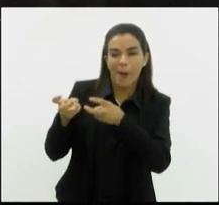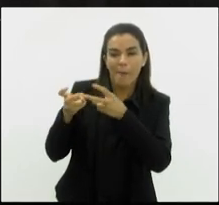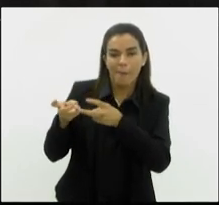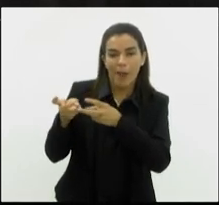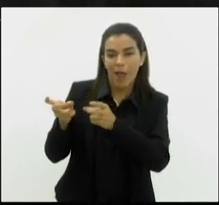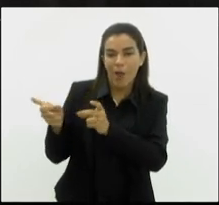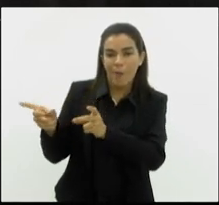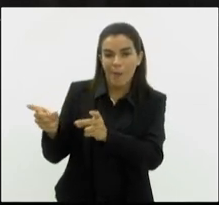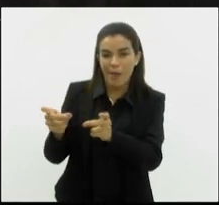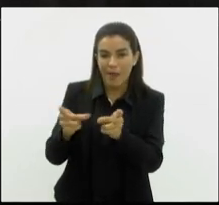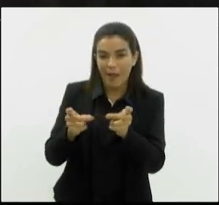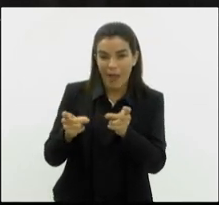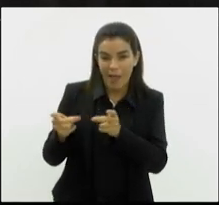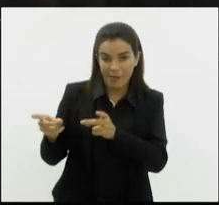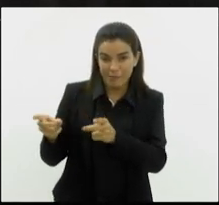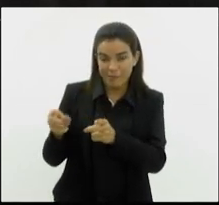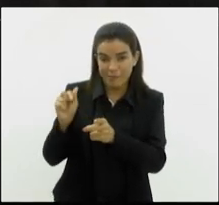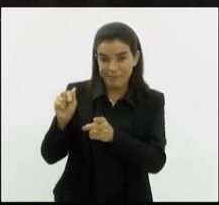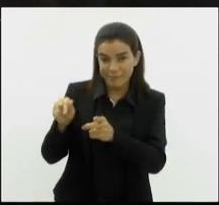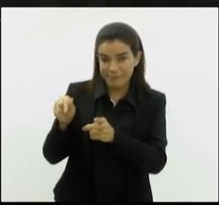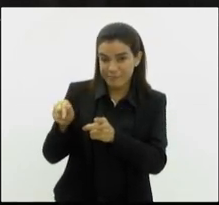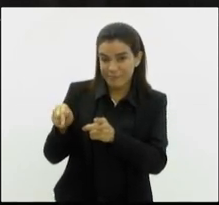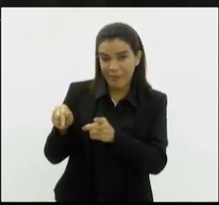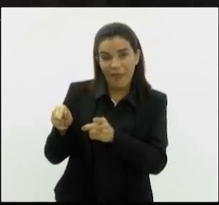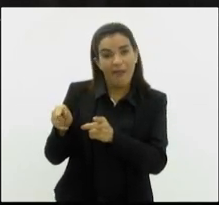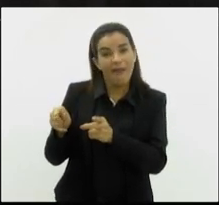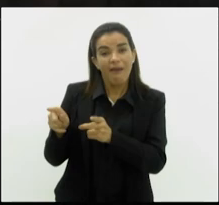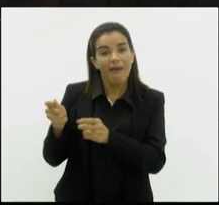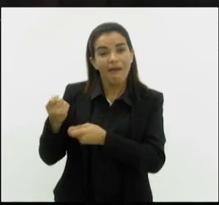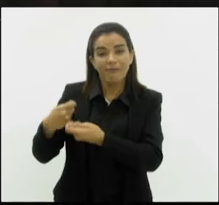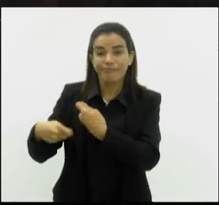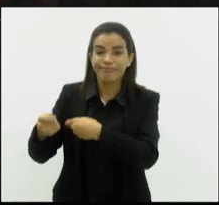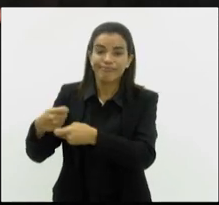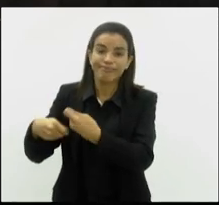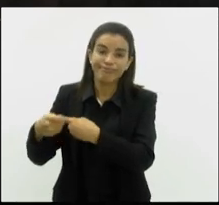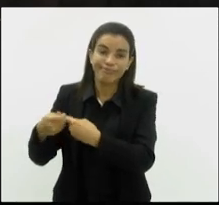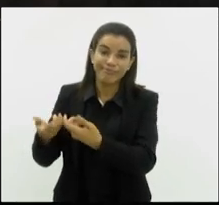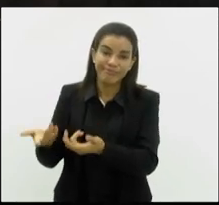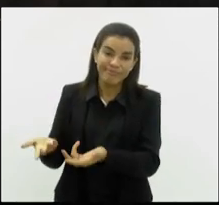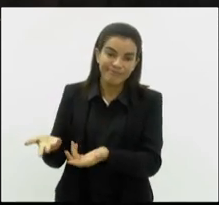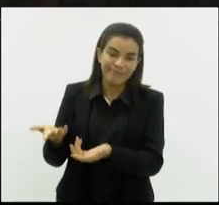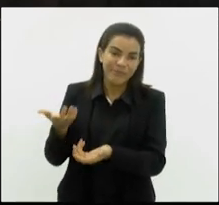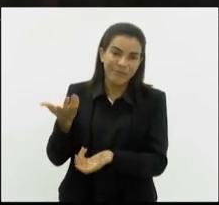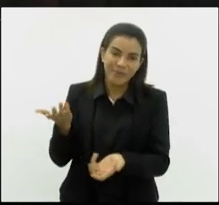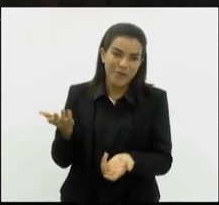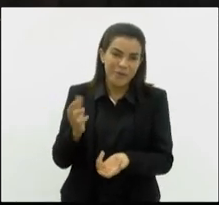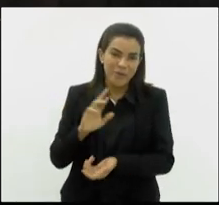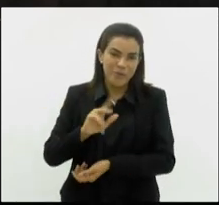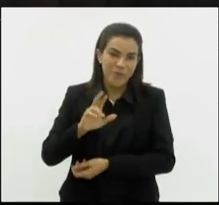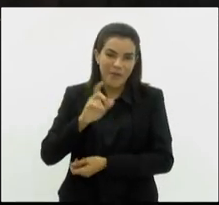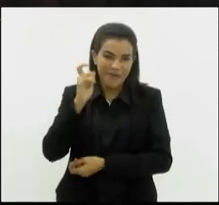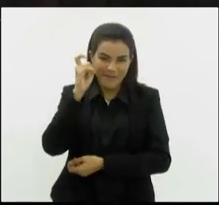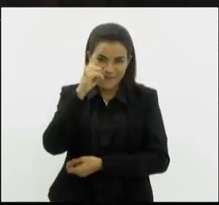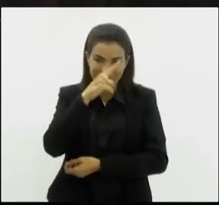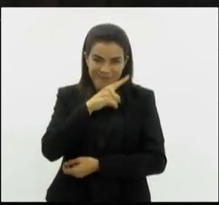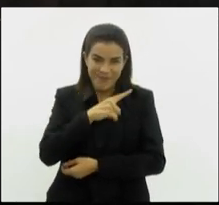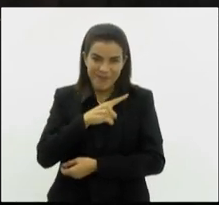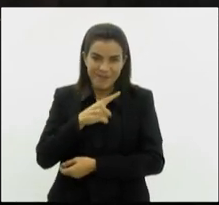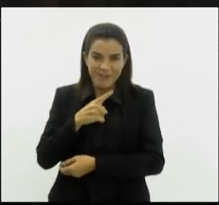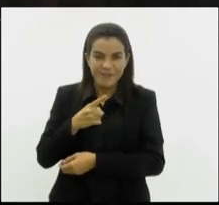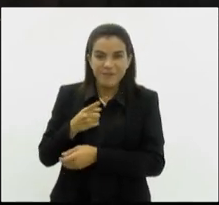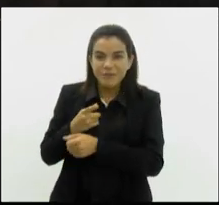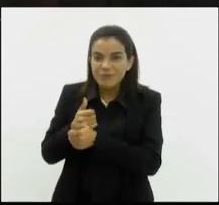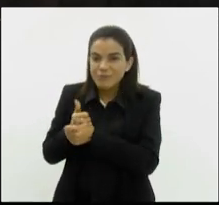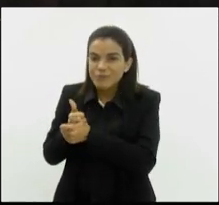quem produz é quem comercializa. Então, não é fácil, não é difícil, nem de seguir o